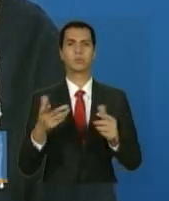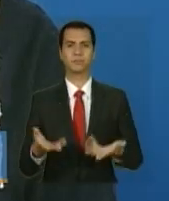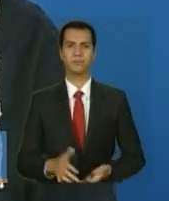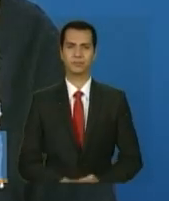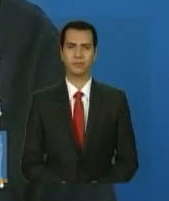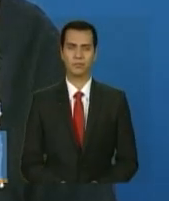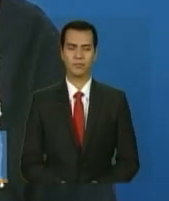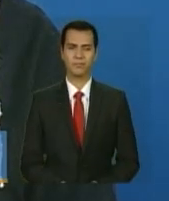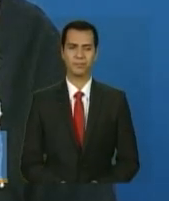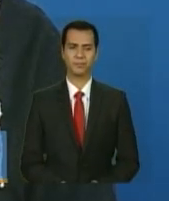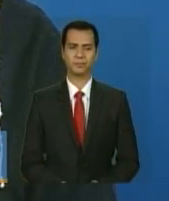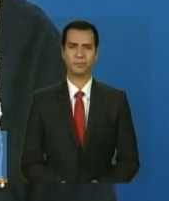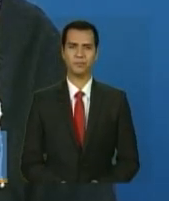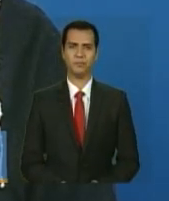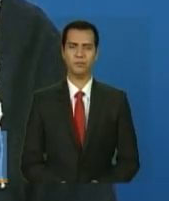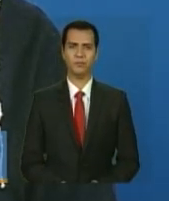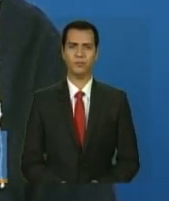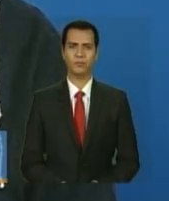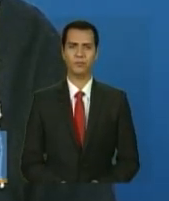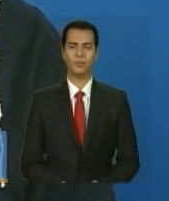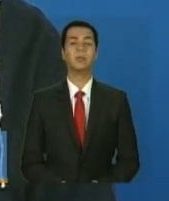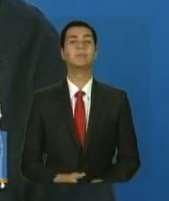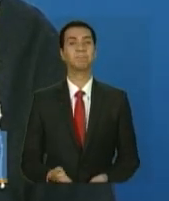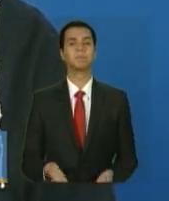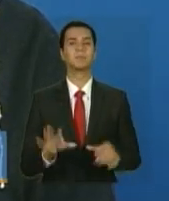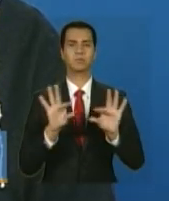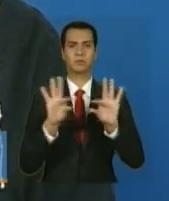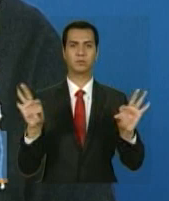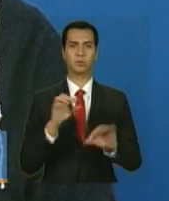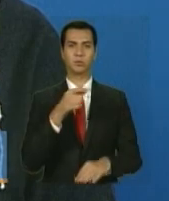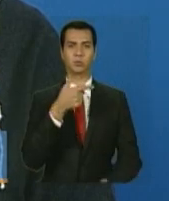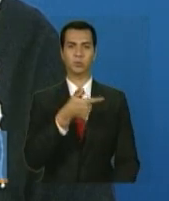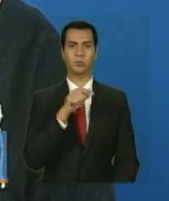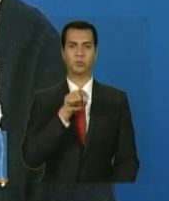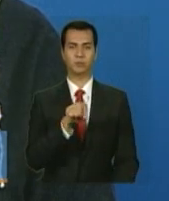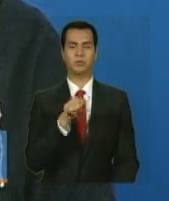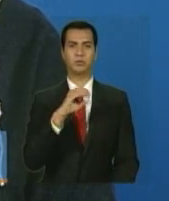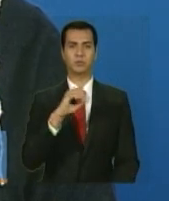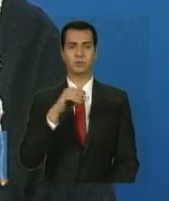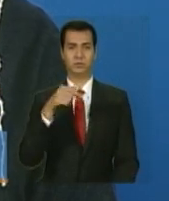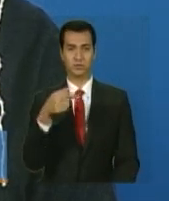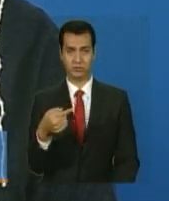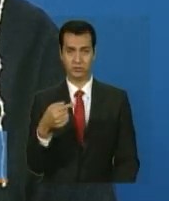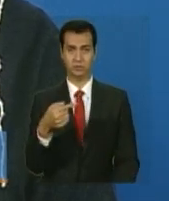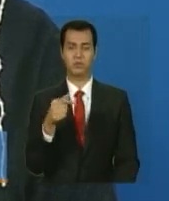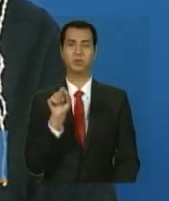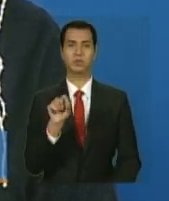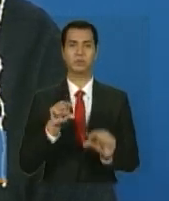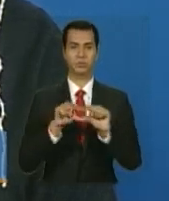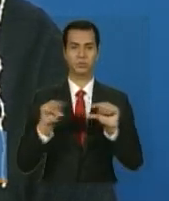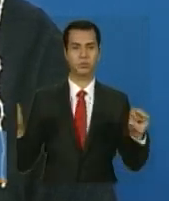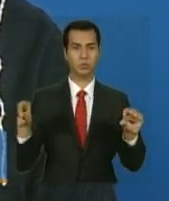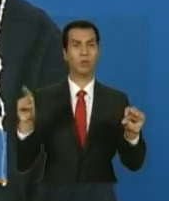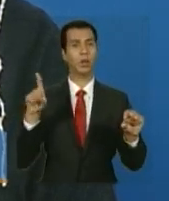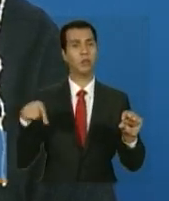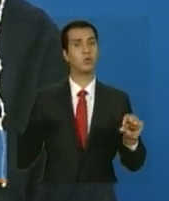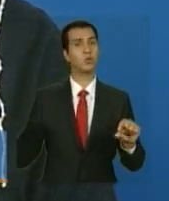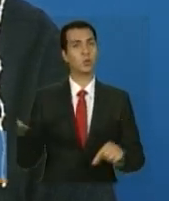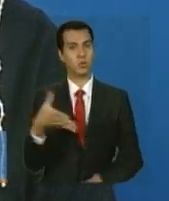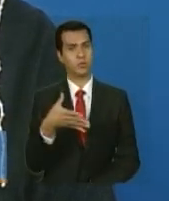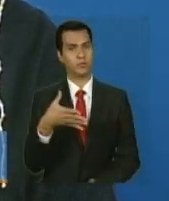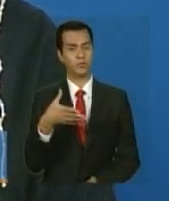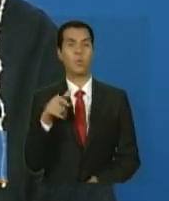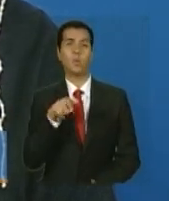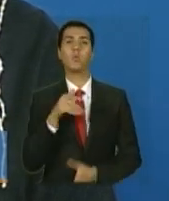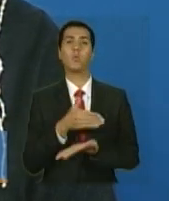Reginaldo, o campo 2.07 do formulário suplementar 1 é um campo novo. Nós começamos